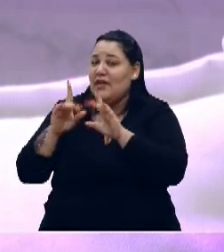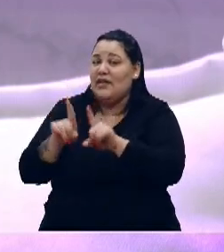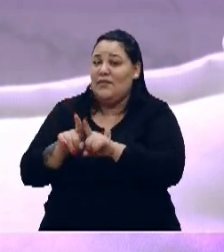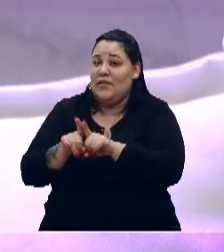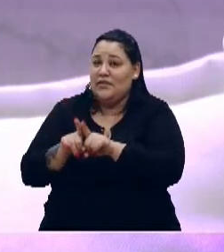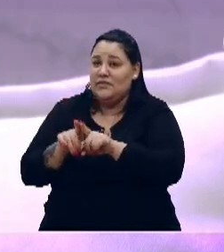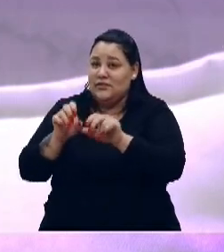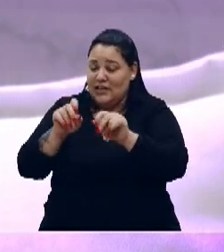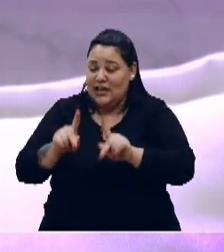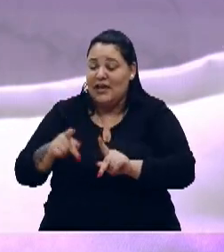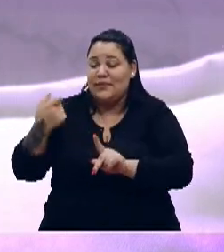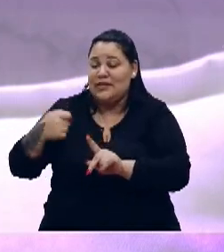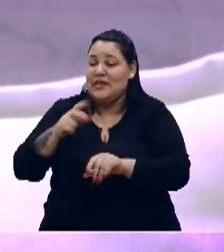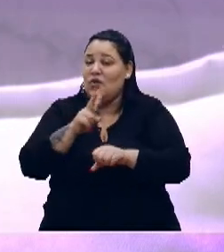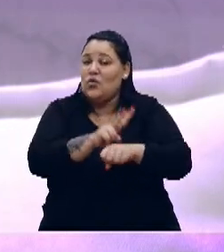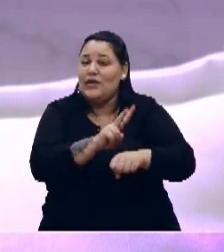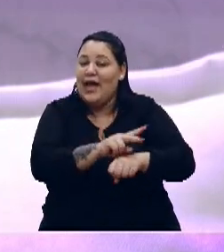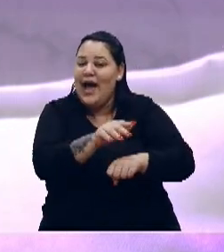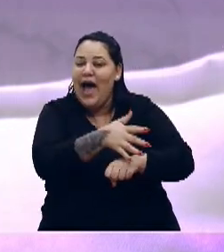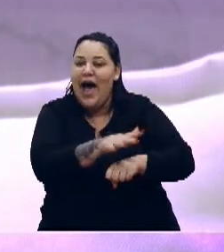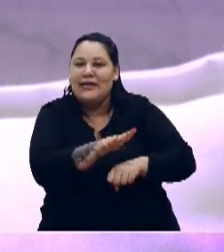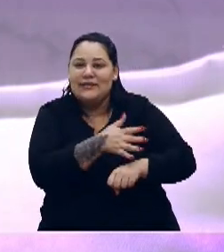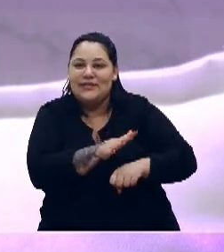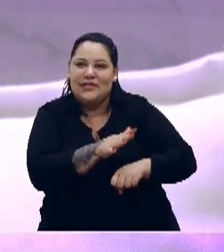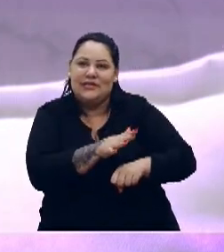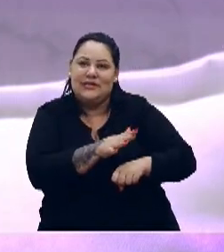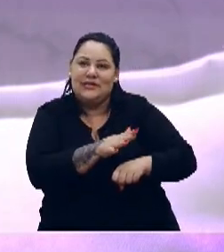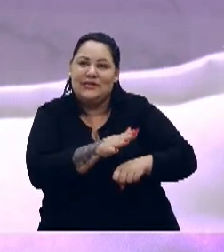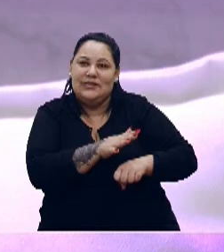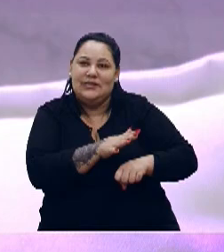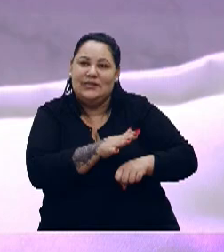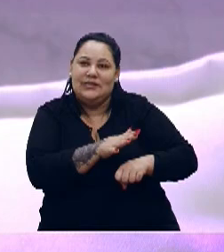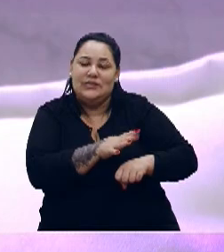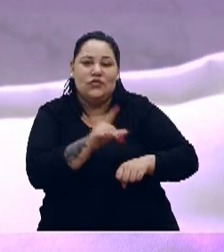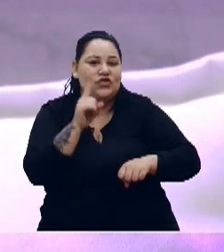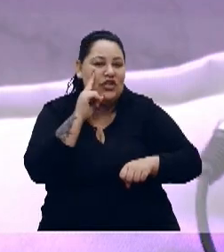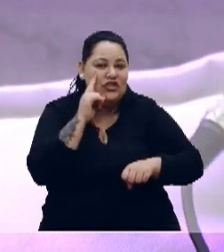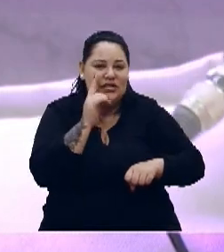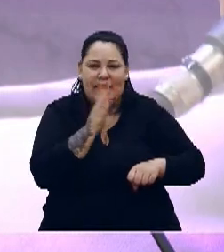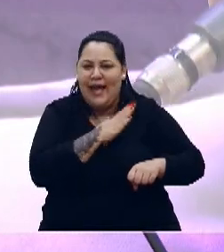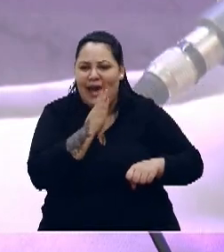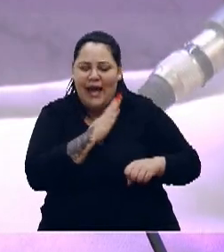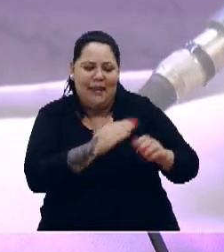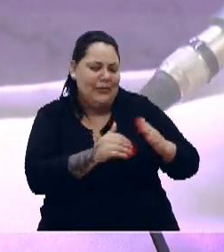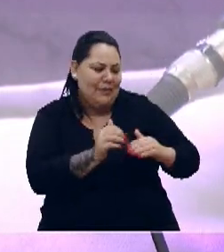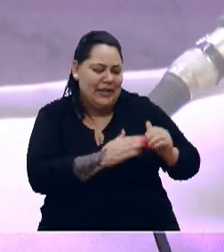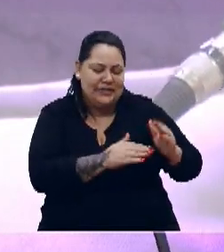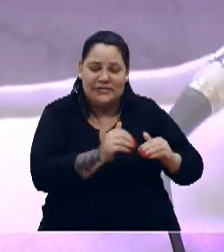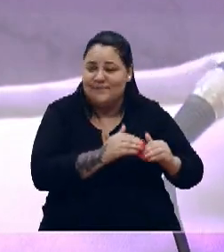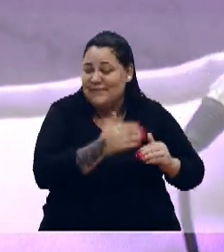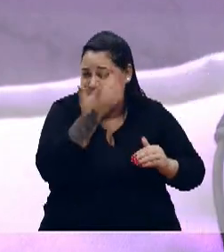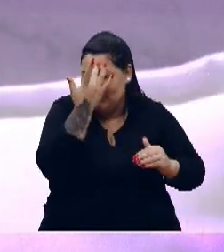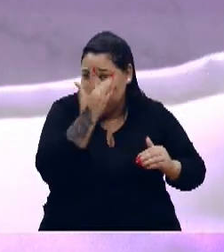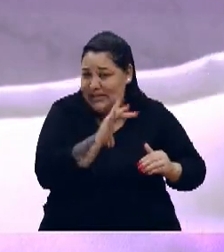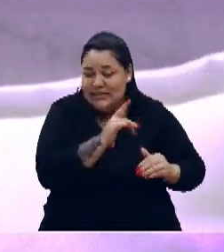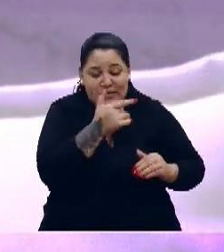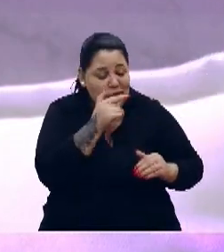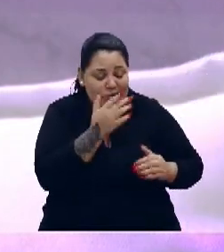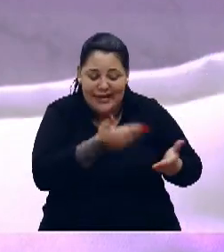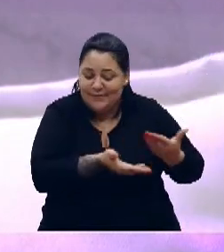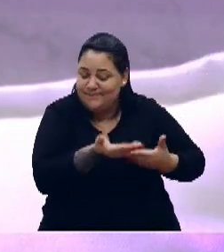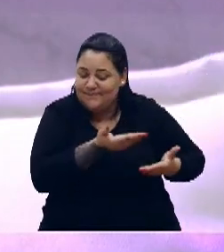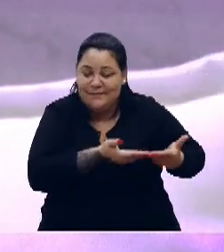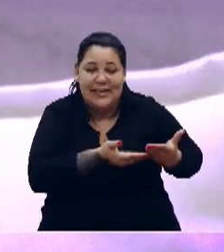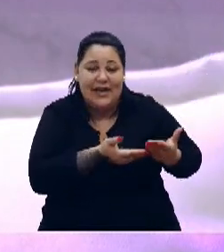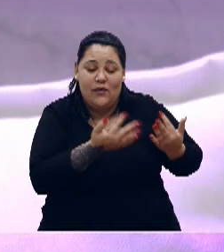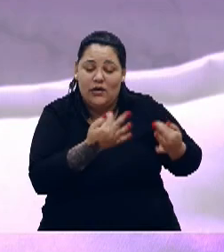precisaria cuidar, às vezes pela praticidade, né, do dia a dia e também por se blindar, né, de não conseguir dar conta dessa dor,